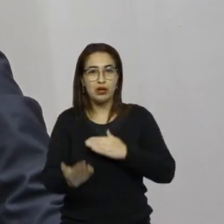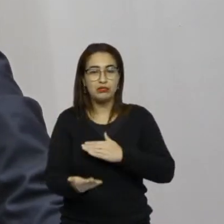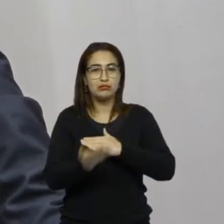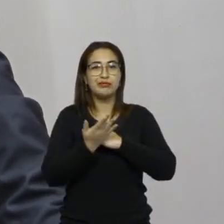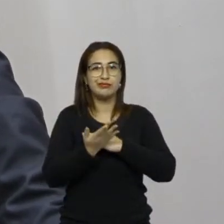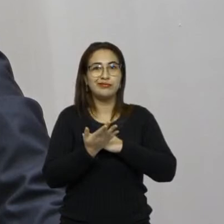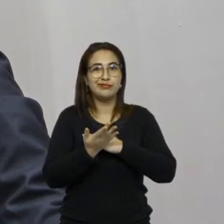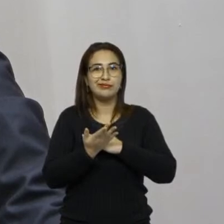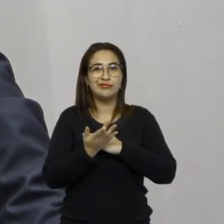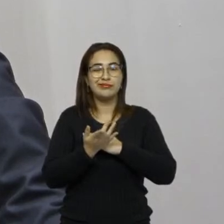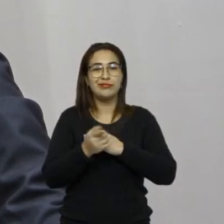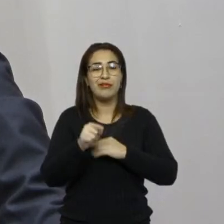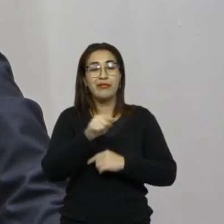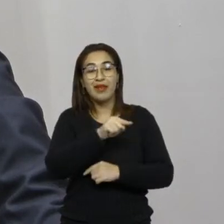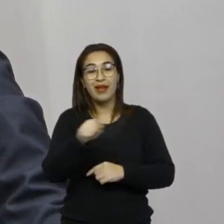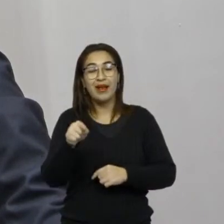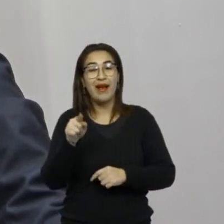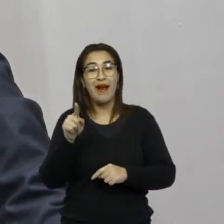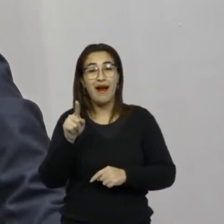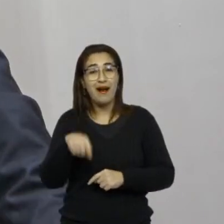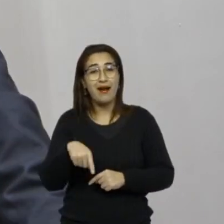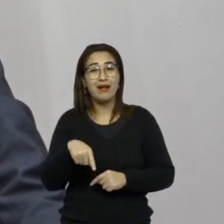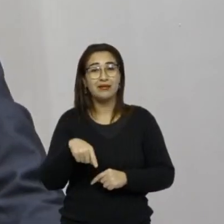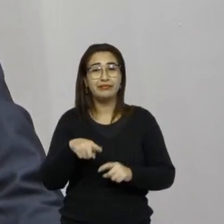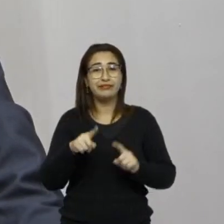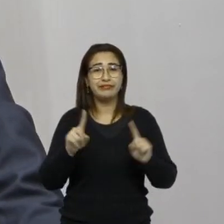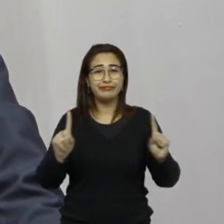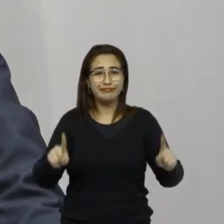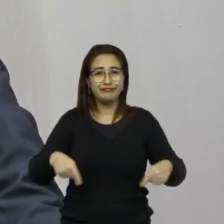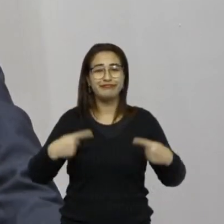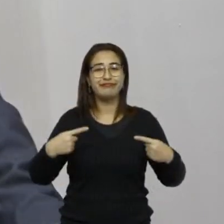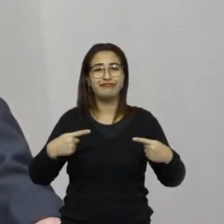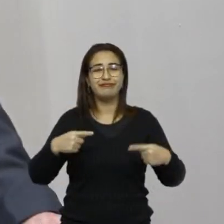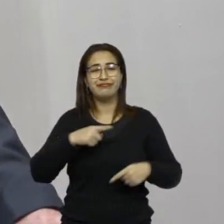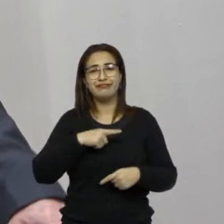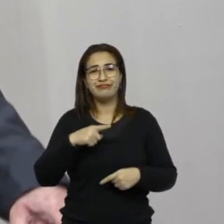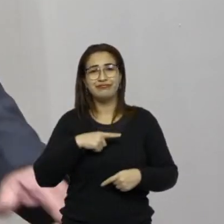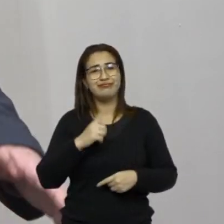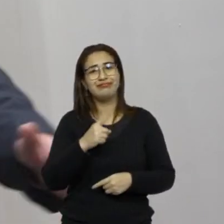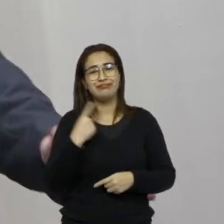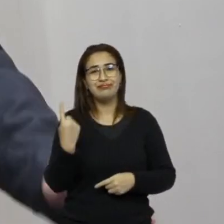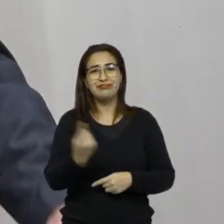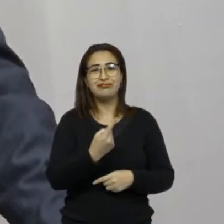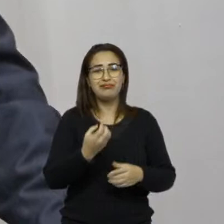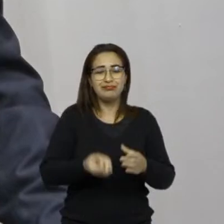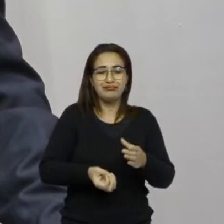dos grandes gargalos e desafios dos nossos